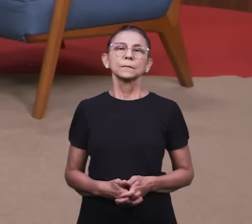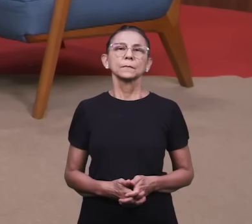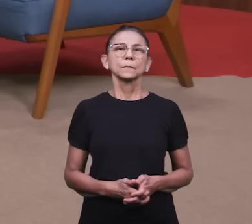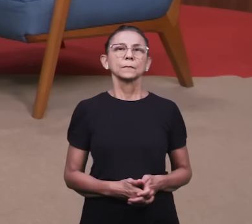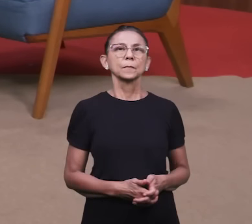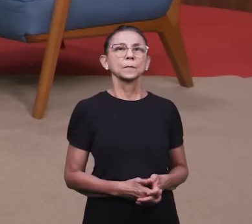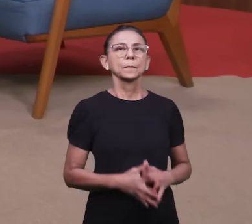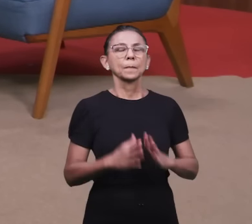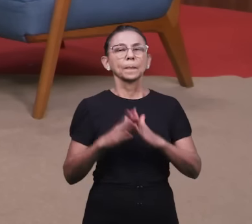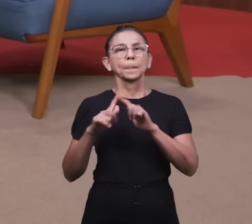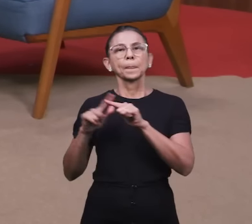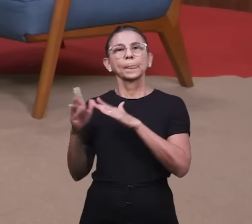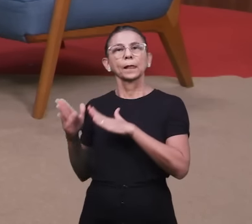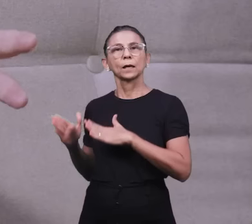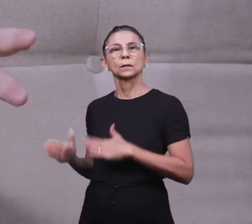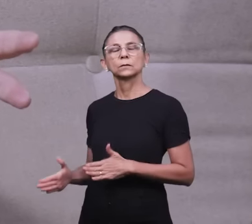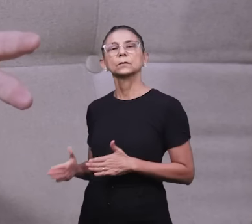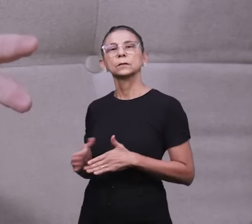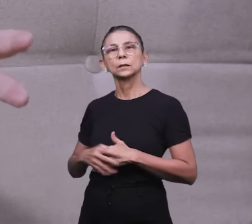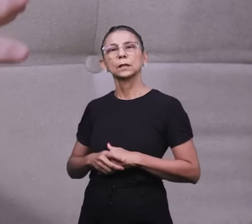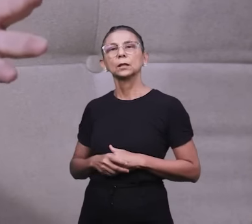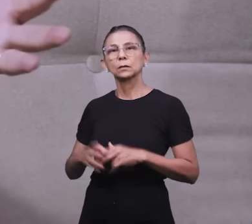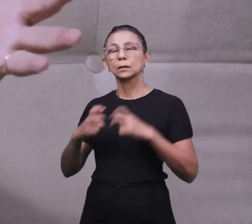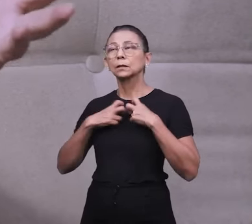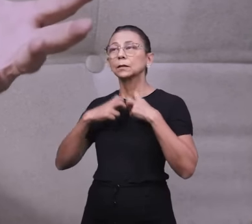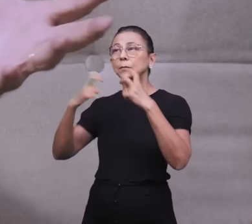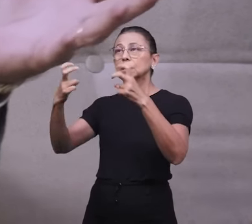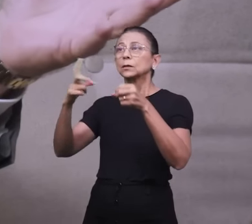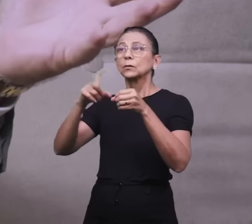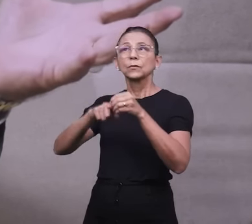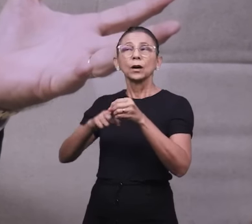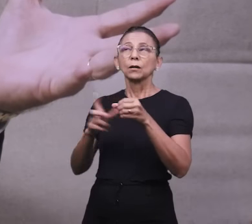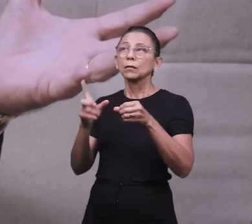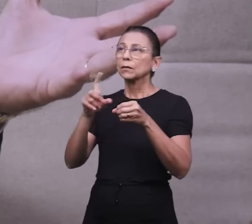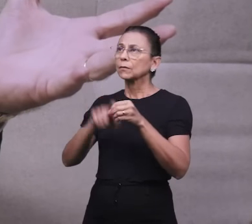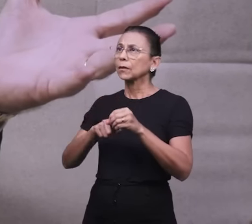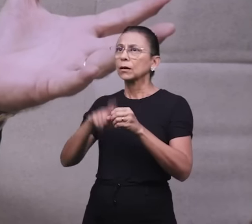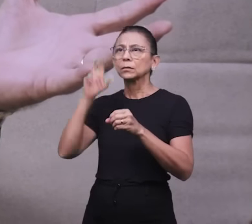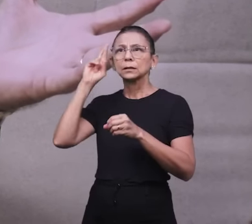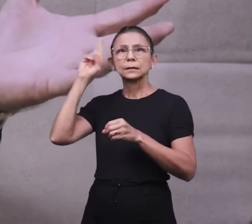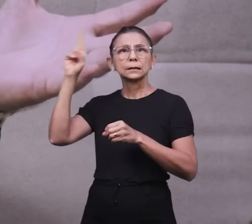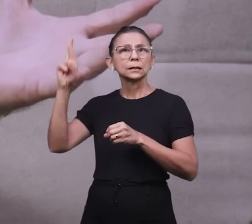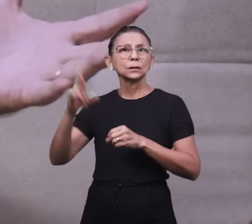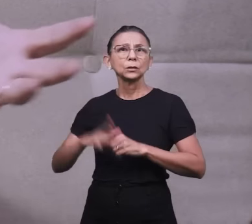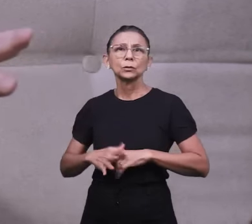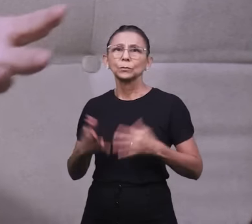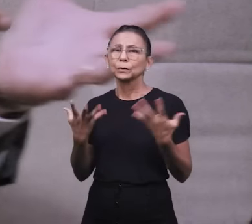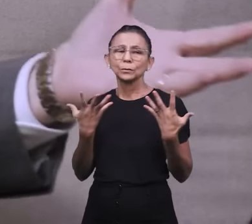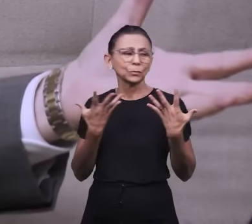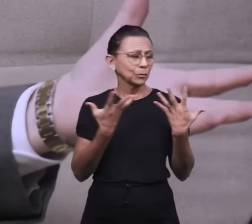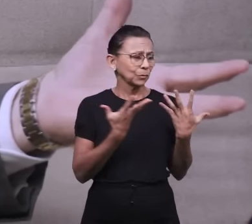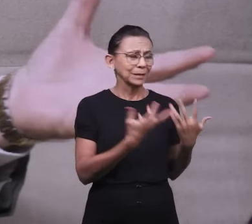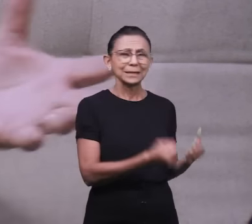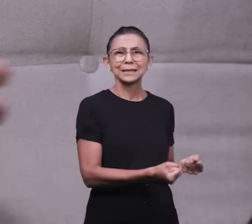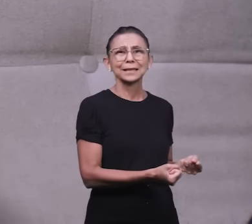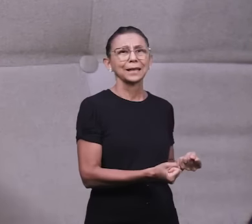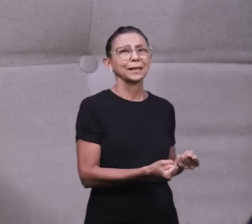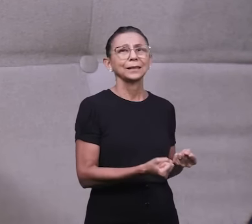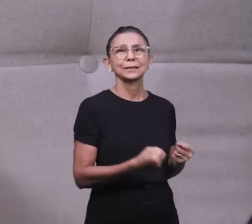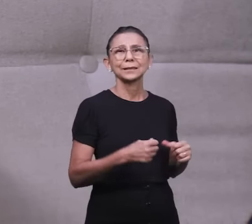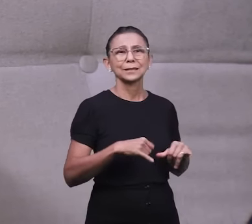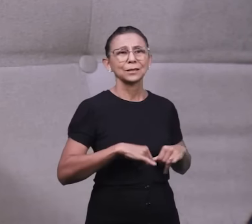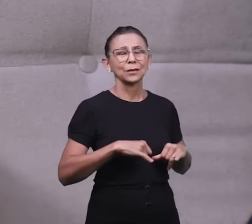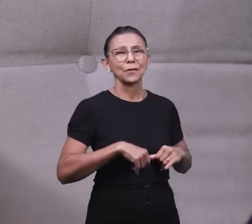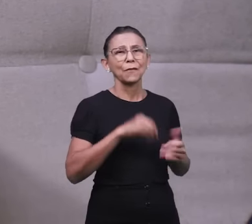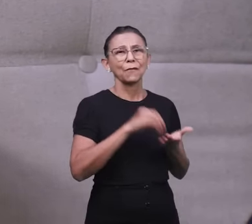a igreja desta hora a igreja é fiel ela tá implorando o senhor para voltar porque ela não se conforma mais a gente